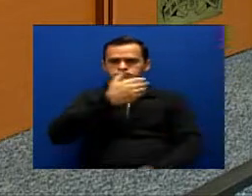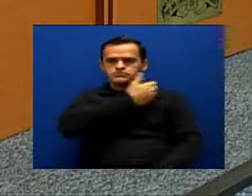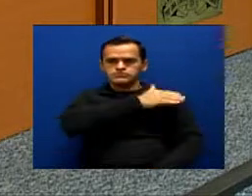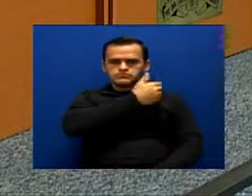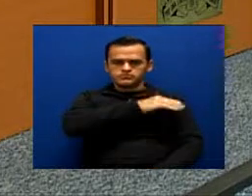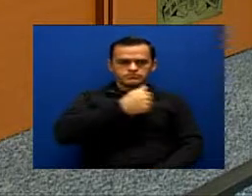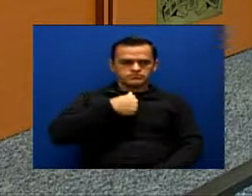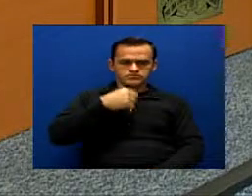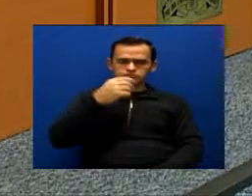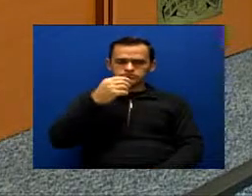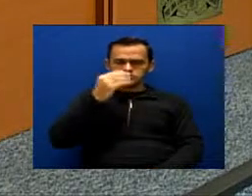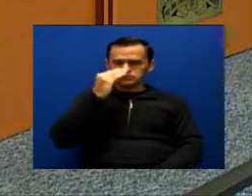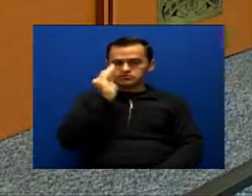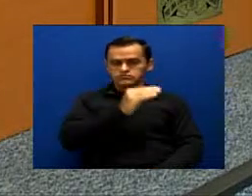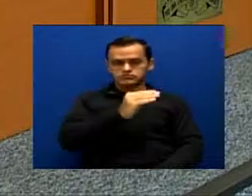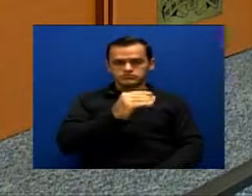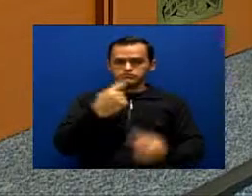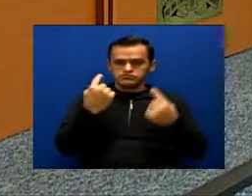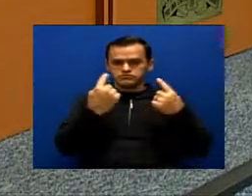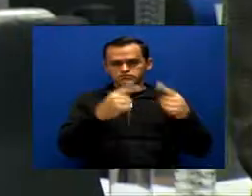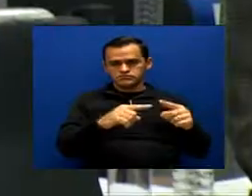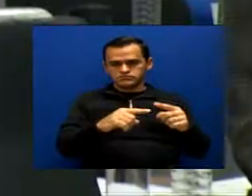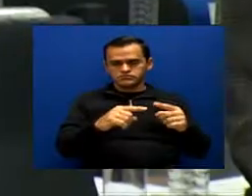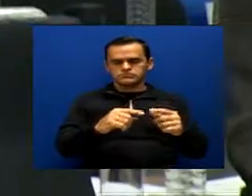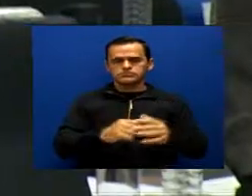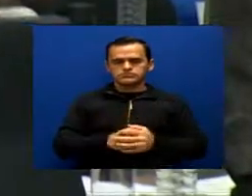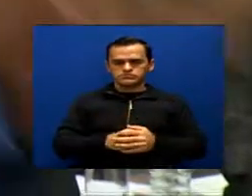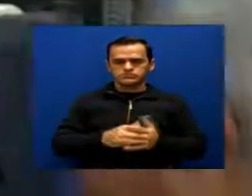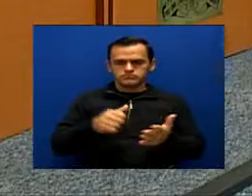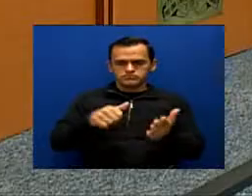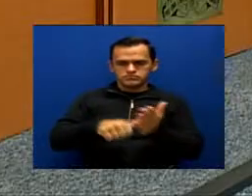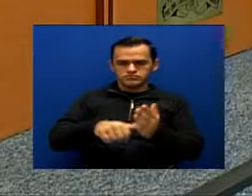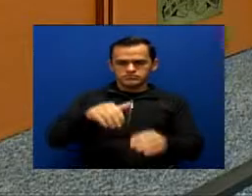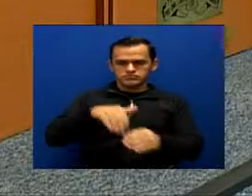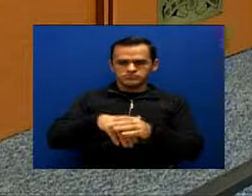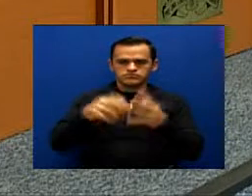votar favorável ao projeto. Obrigado.